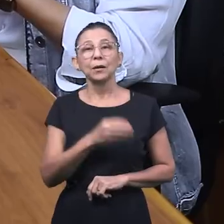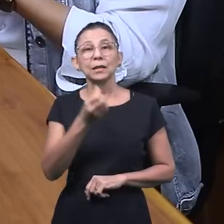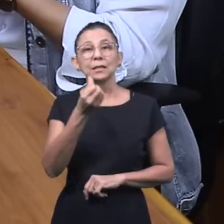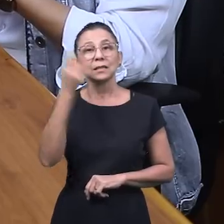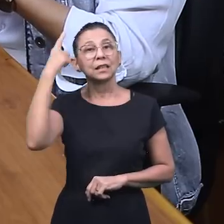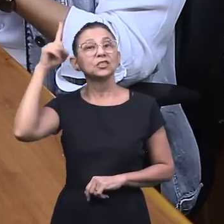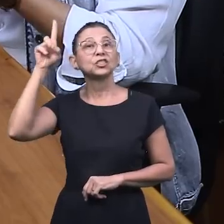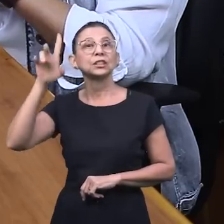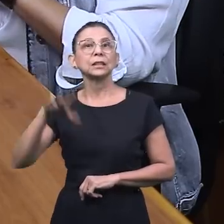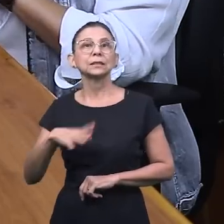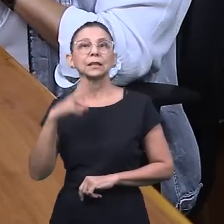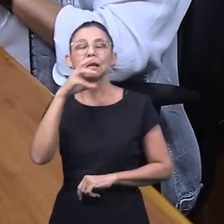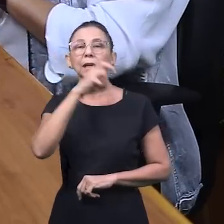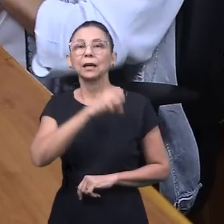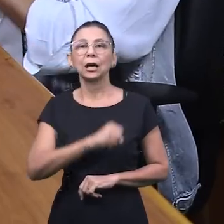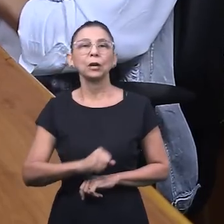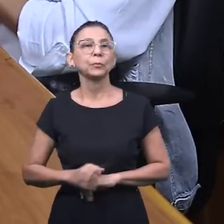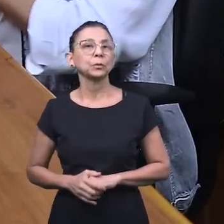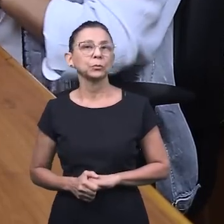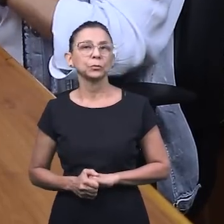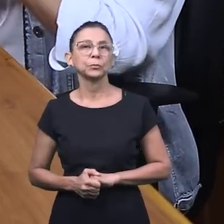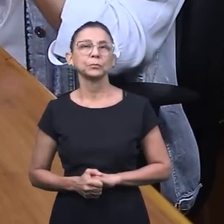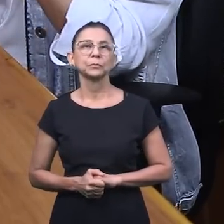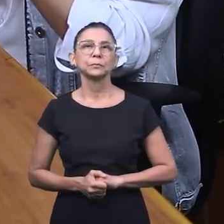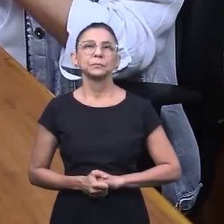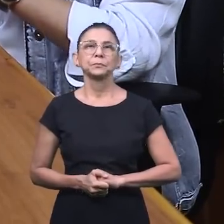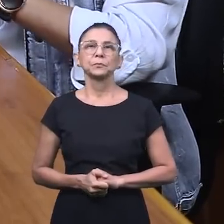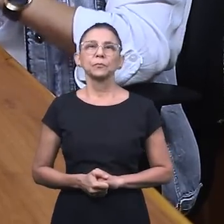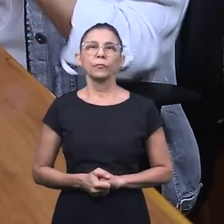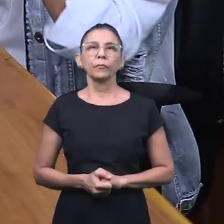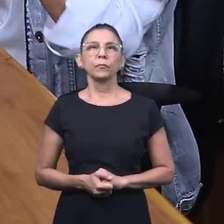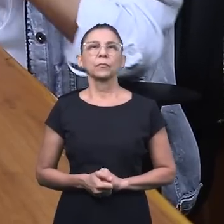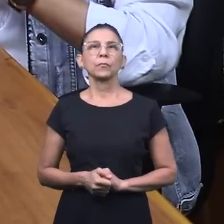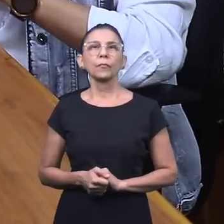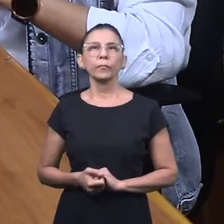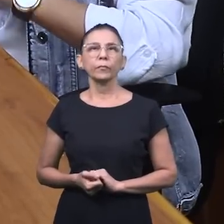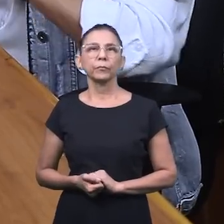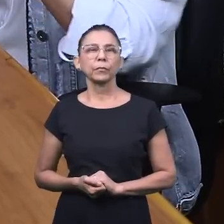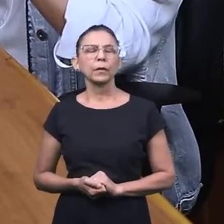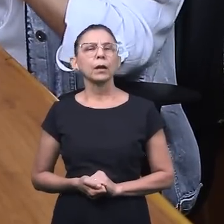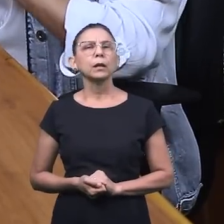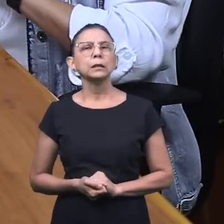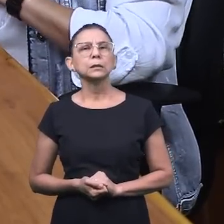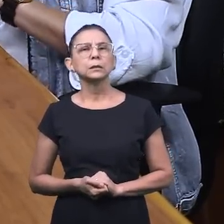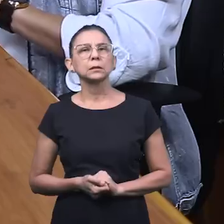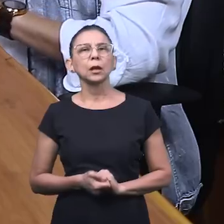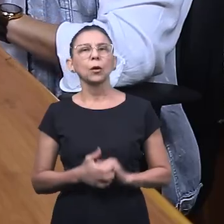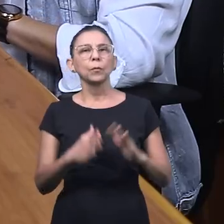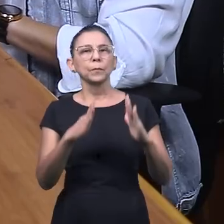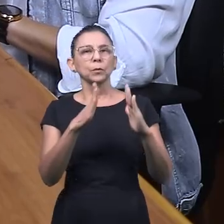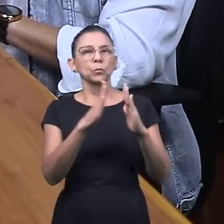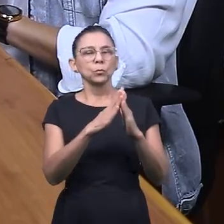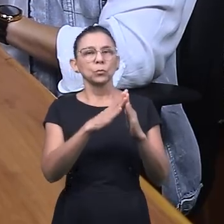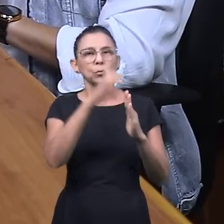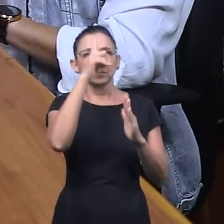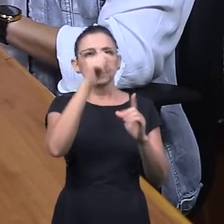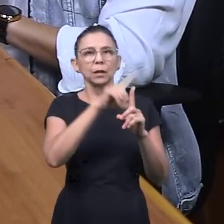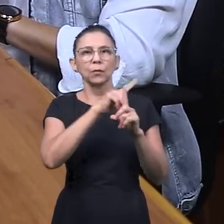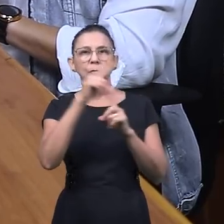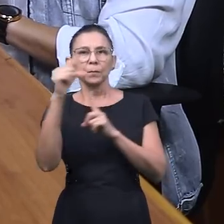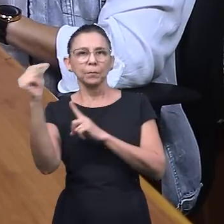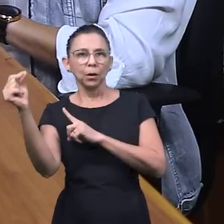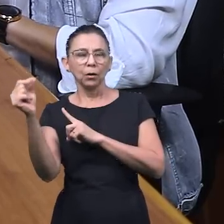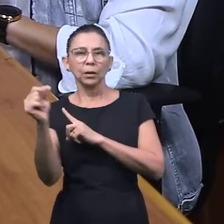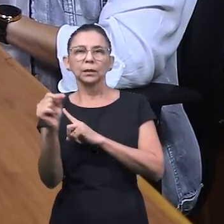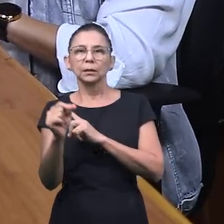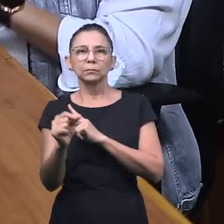a Deus, né? Glória a Deus. No período que ela ficou do hospital, saiu do hospital já com o médico dizendo, 6 meses para